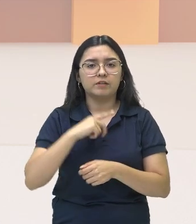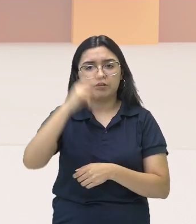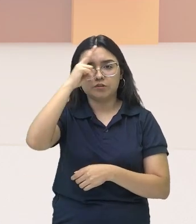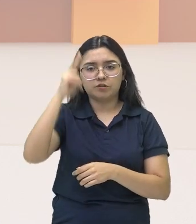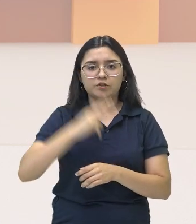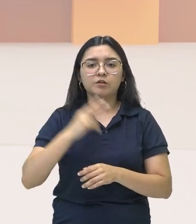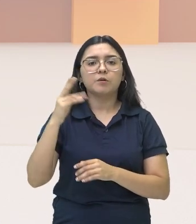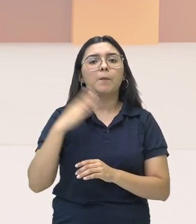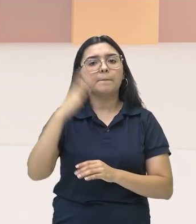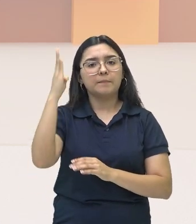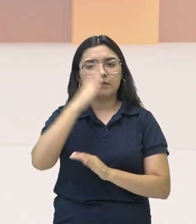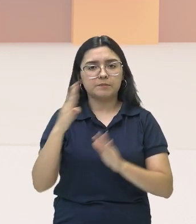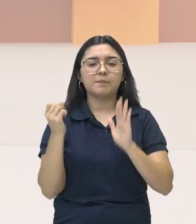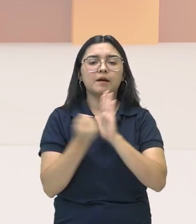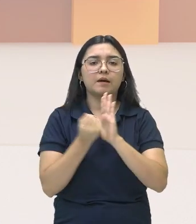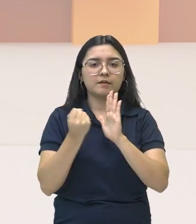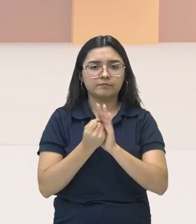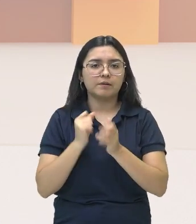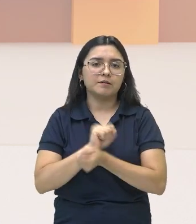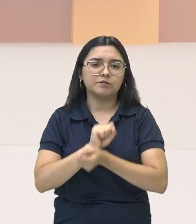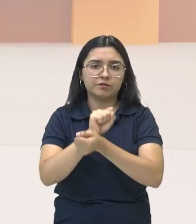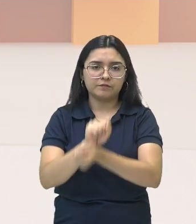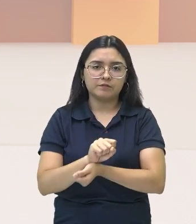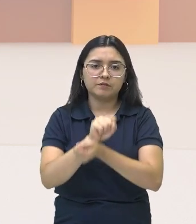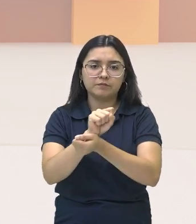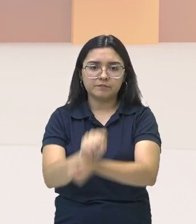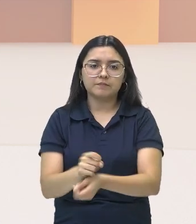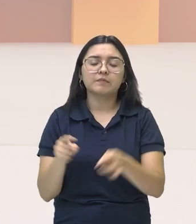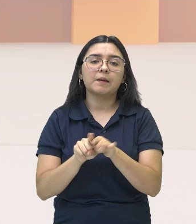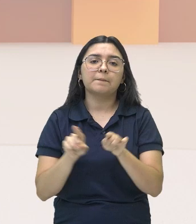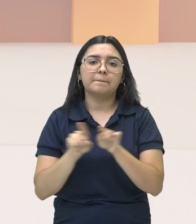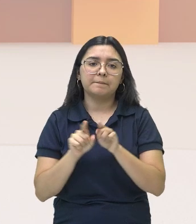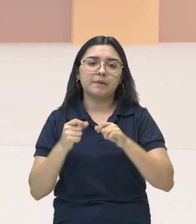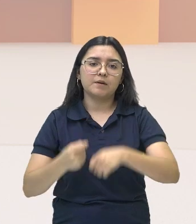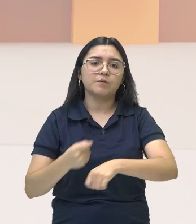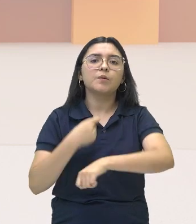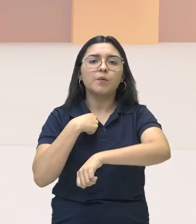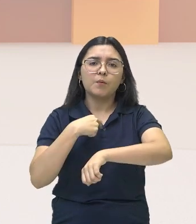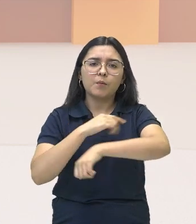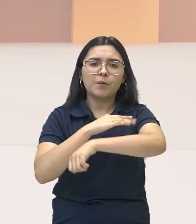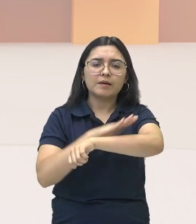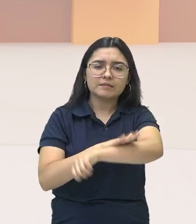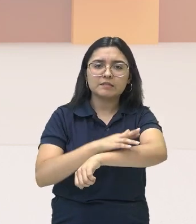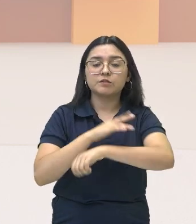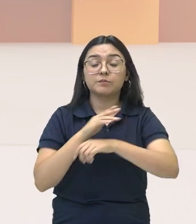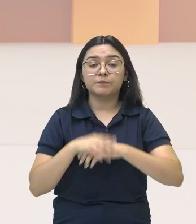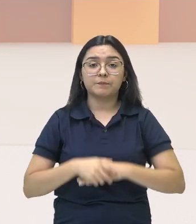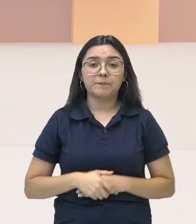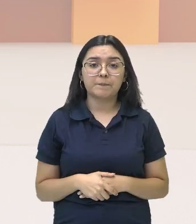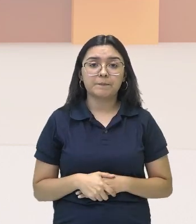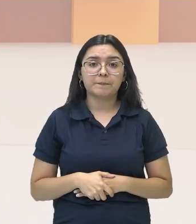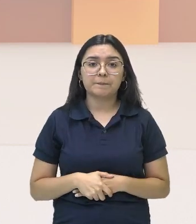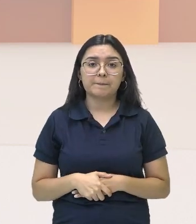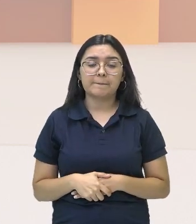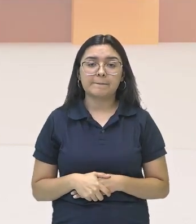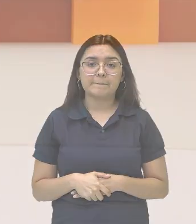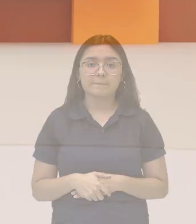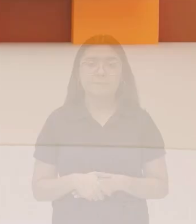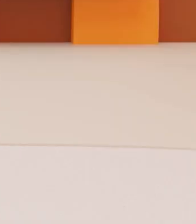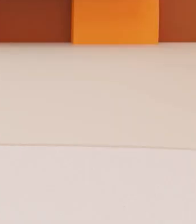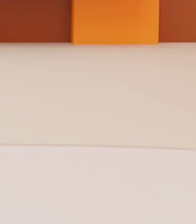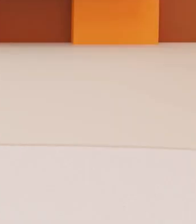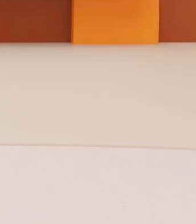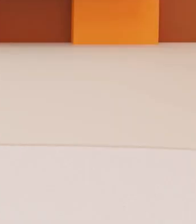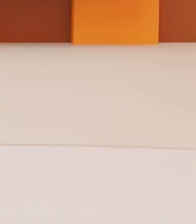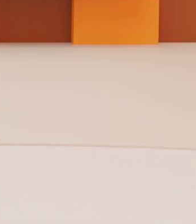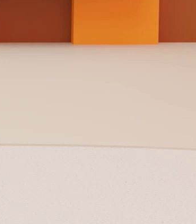A história do Brasil ela é marcada pela escravidão e pelo racismo, que afeta a vida dos negros até